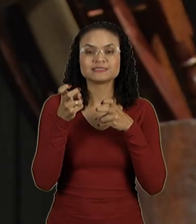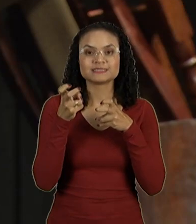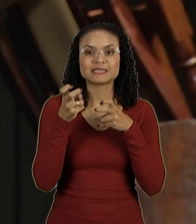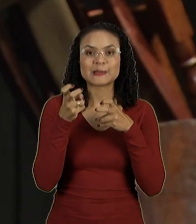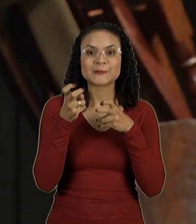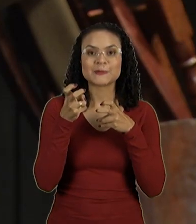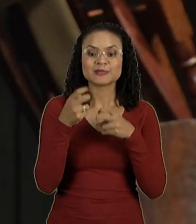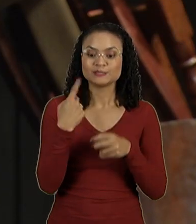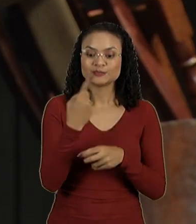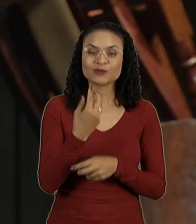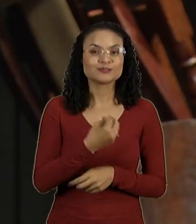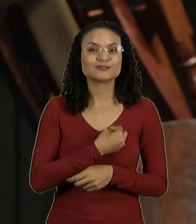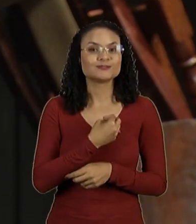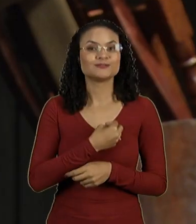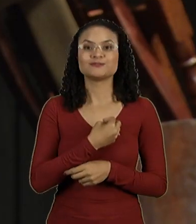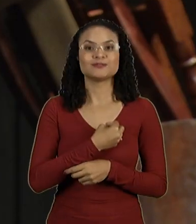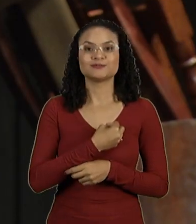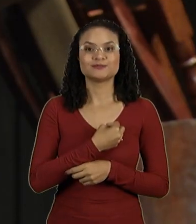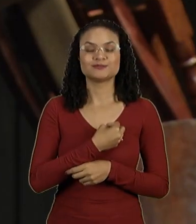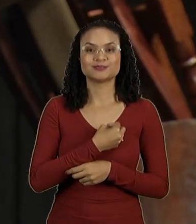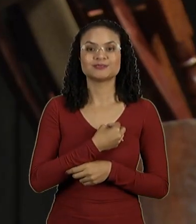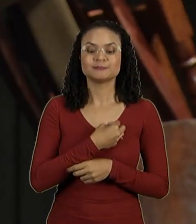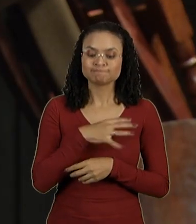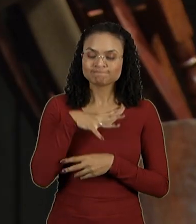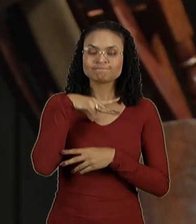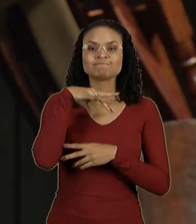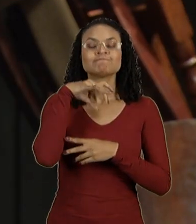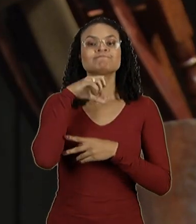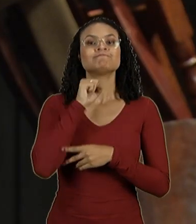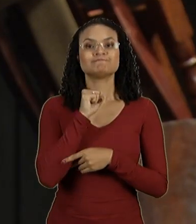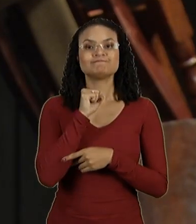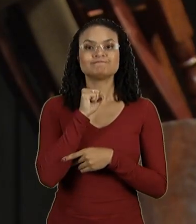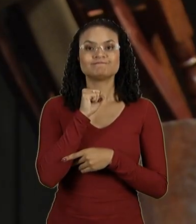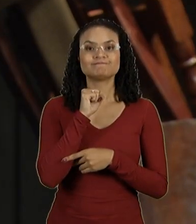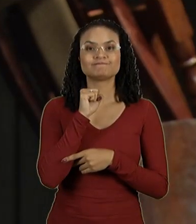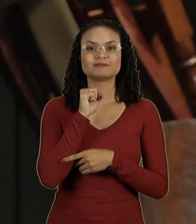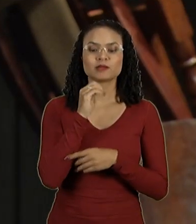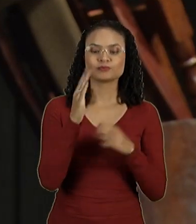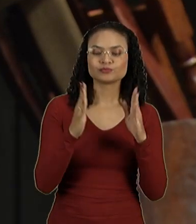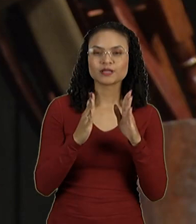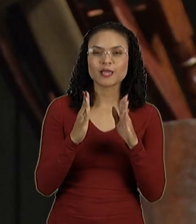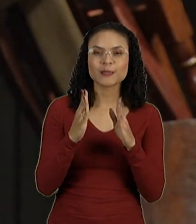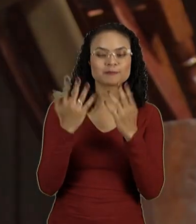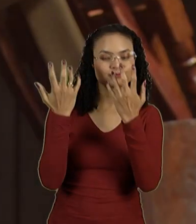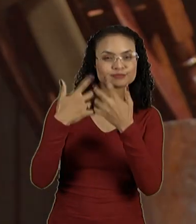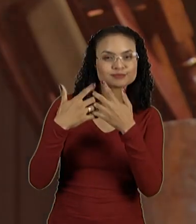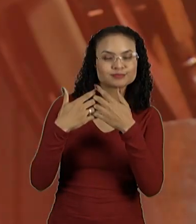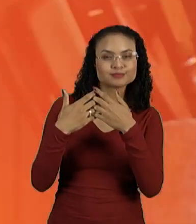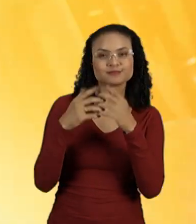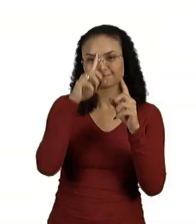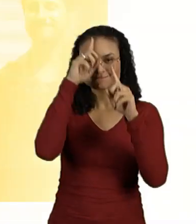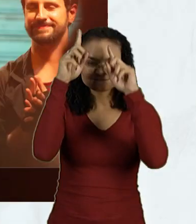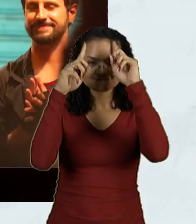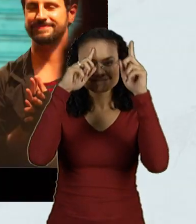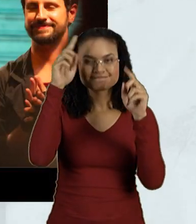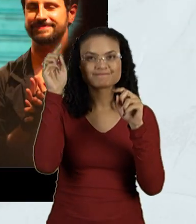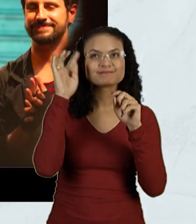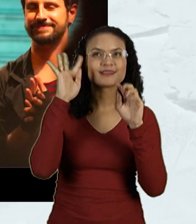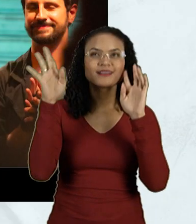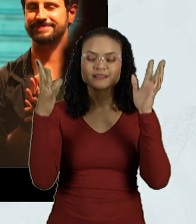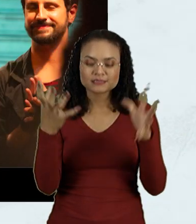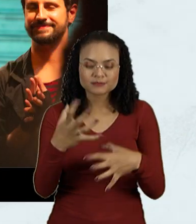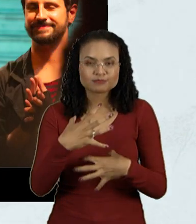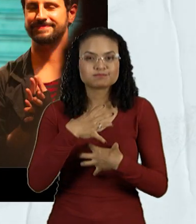perceber que a gente está vivo de outra forma. Respirar em outro tempo, pensar em outras